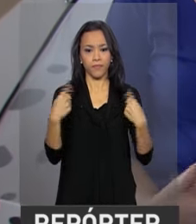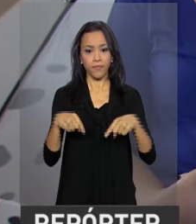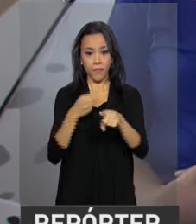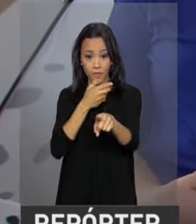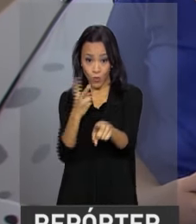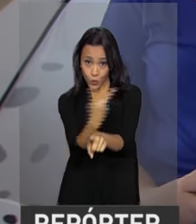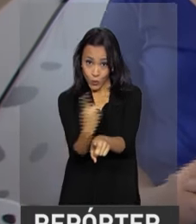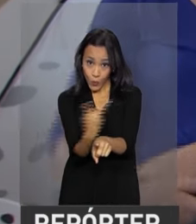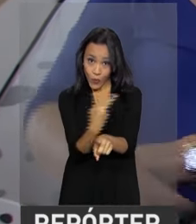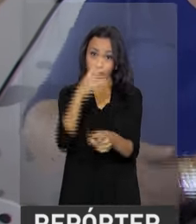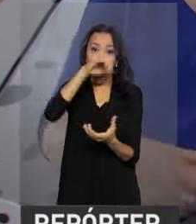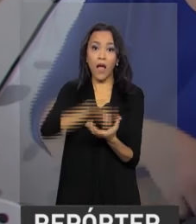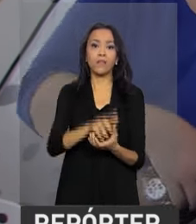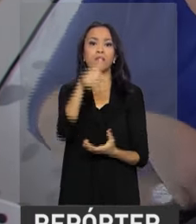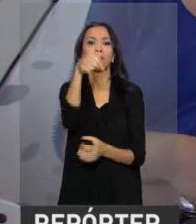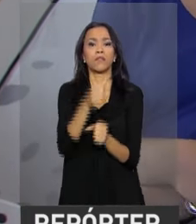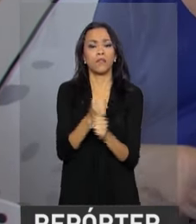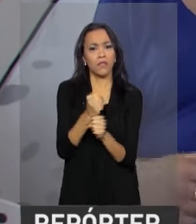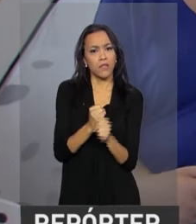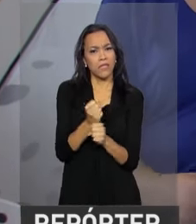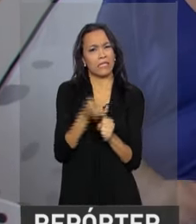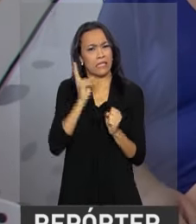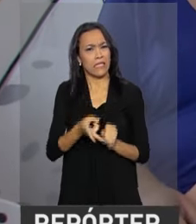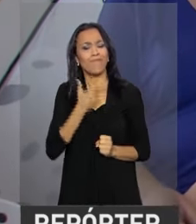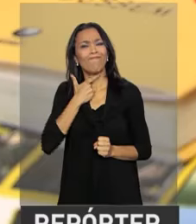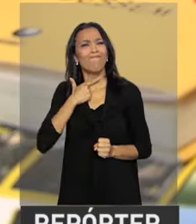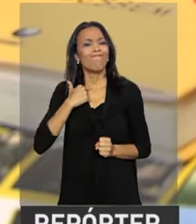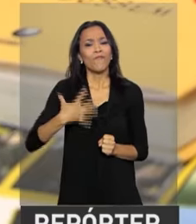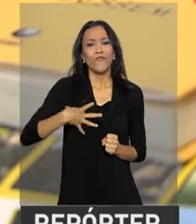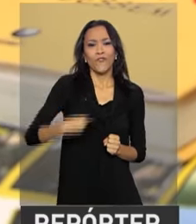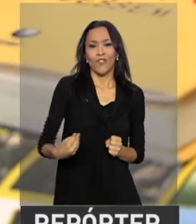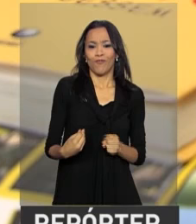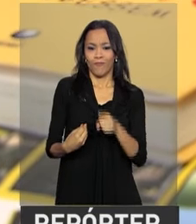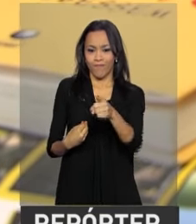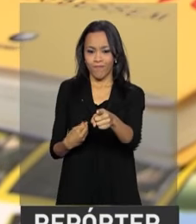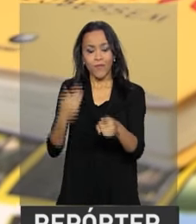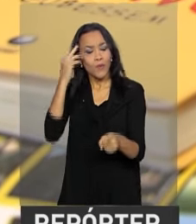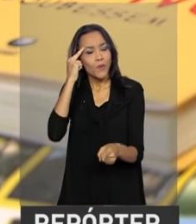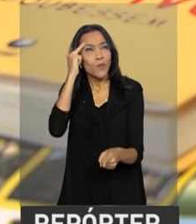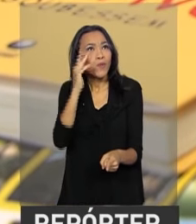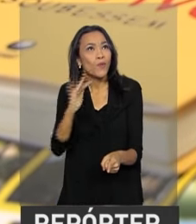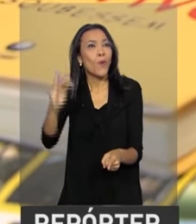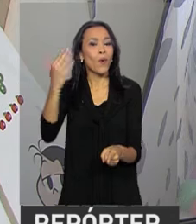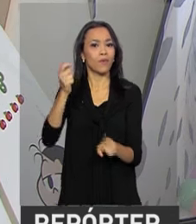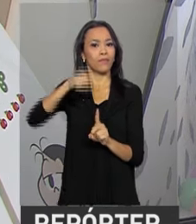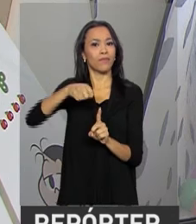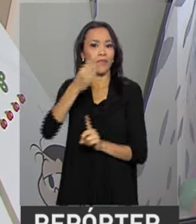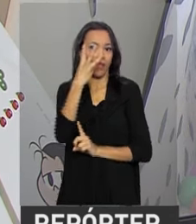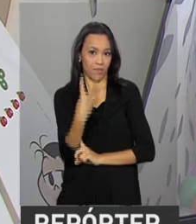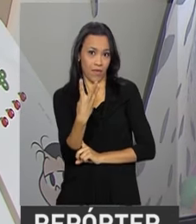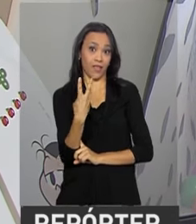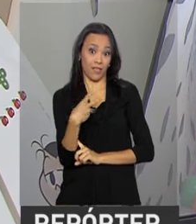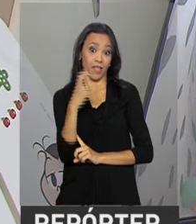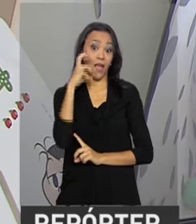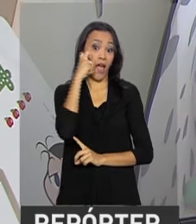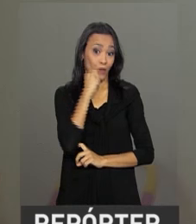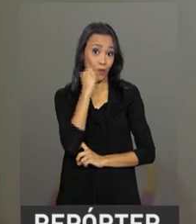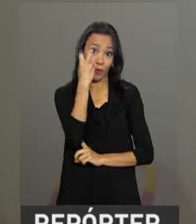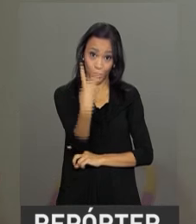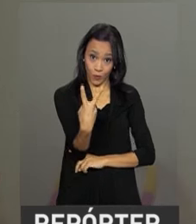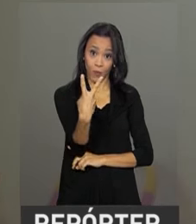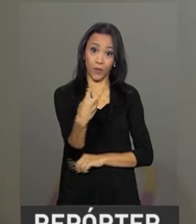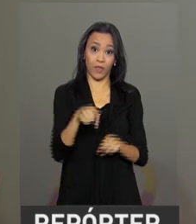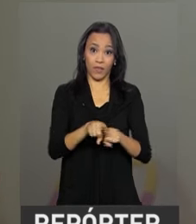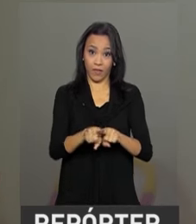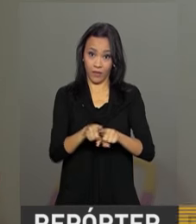Danilo e Raíssa são casados há 7 anos e sempre desejaram ter filhos. A realização do sonho veio há 3 meses, com a adoção de um casal de irmãos.